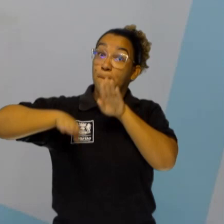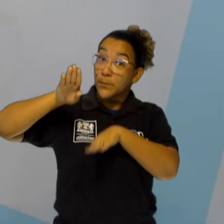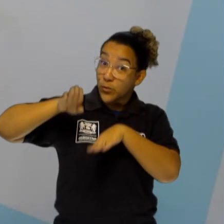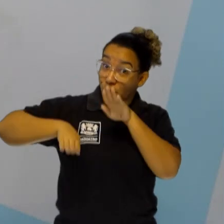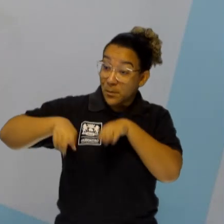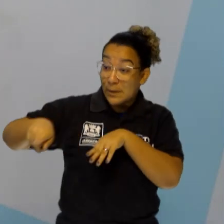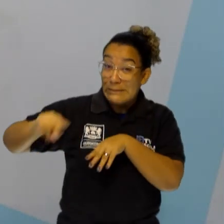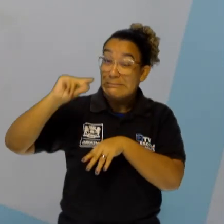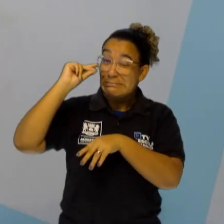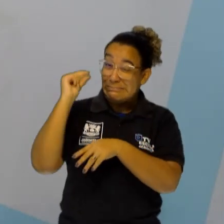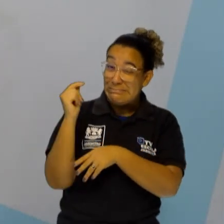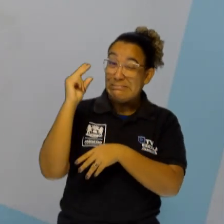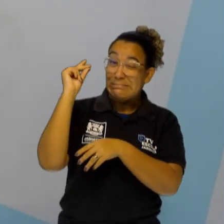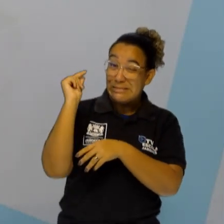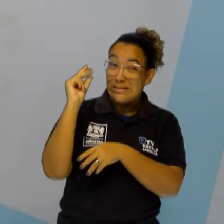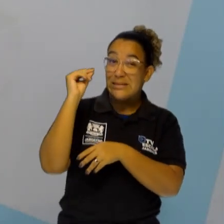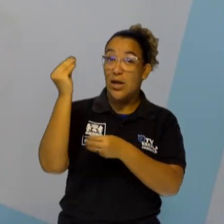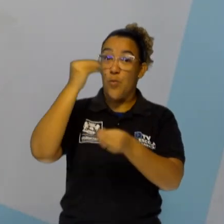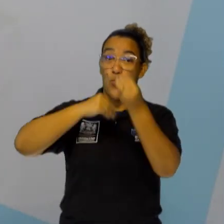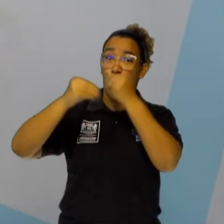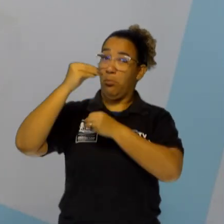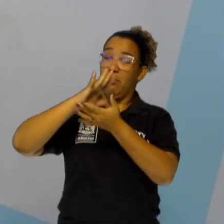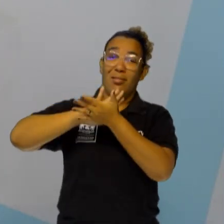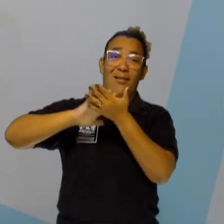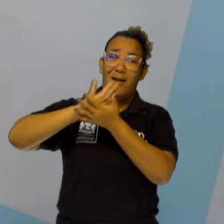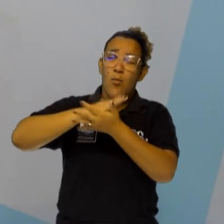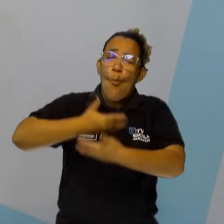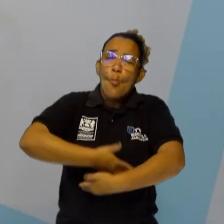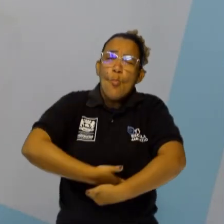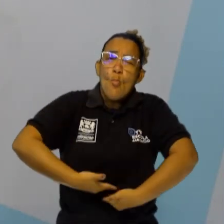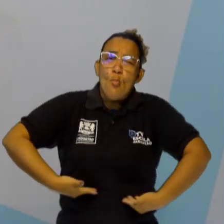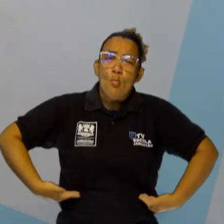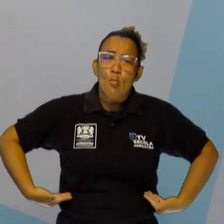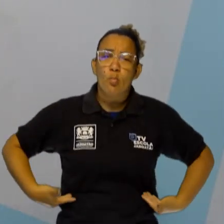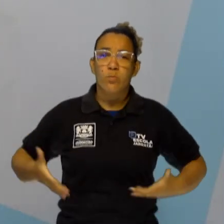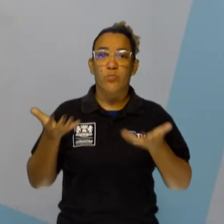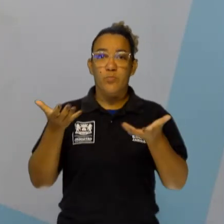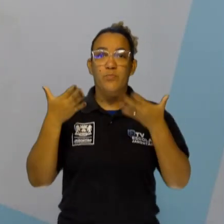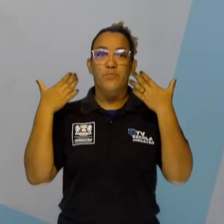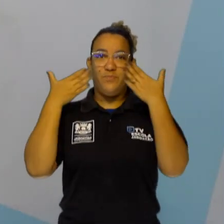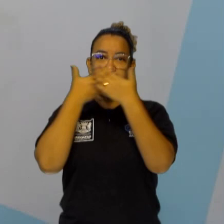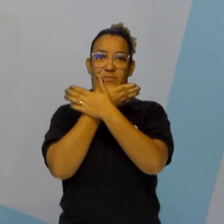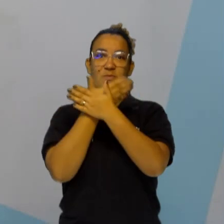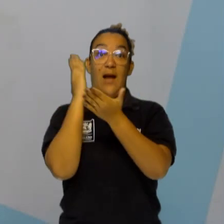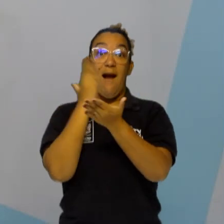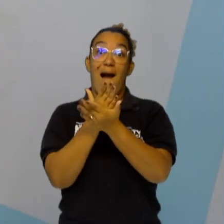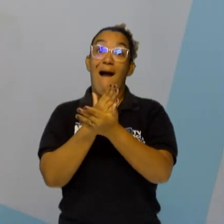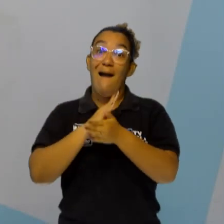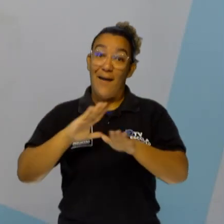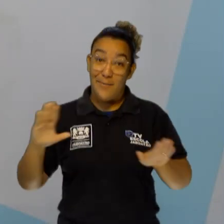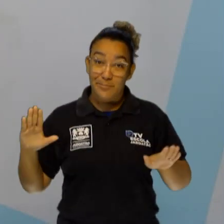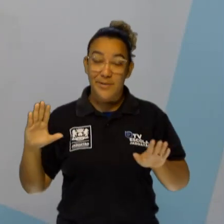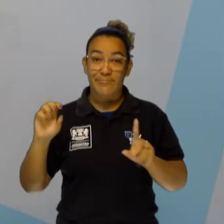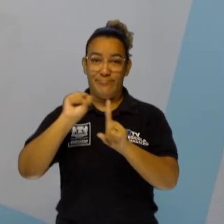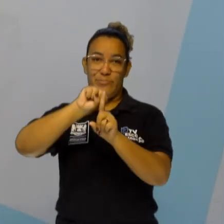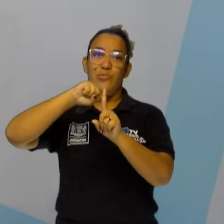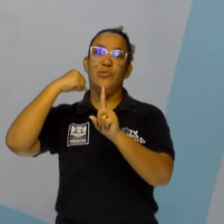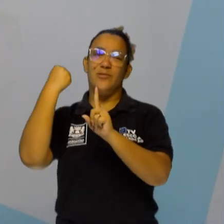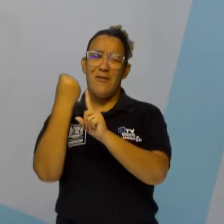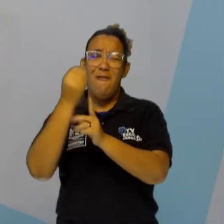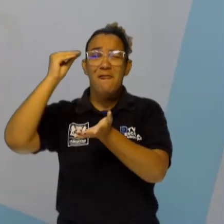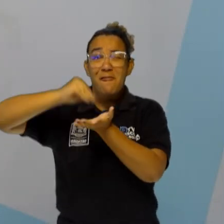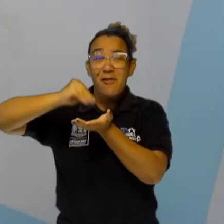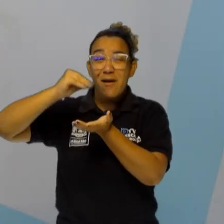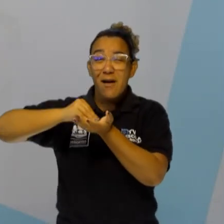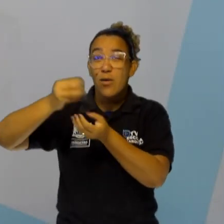se alimentar. Por isso ele está com fome, né, e quer que esse jejum acabe. A gente vê que é mais uma condição social, né? A falta do alimento é